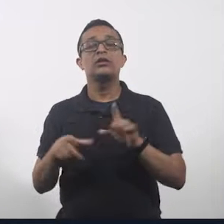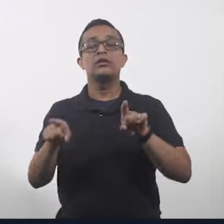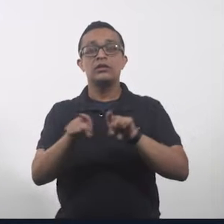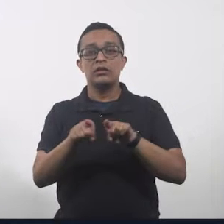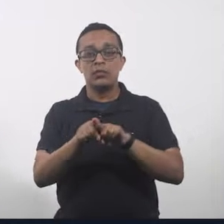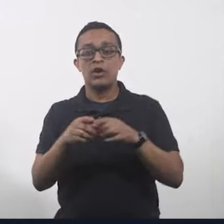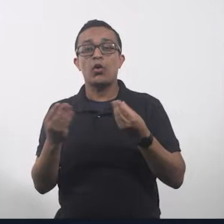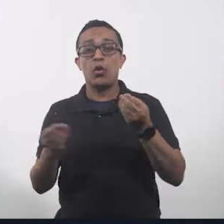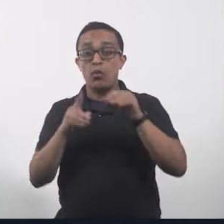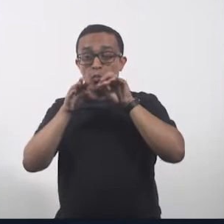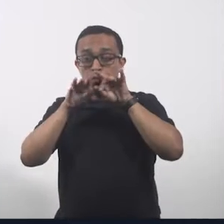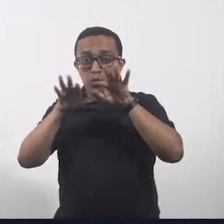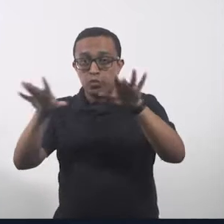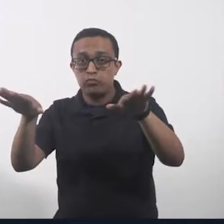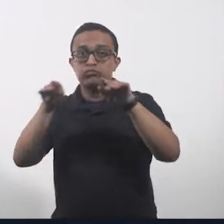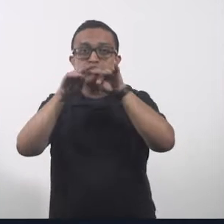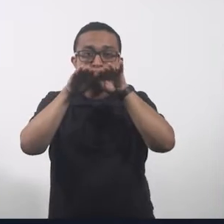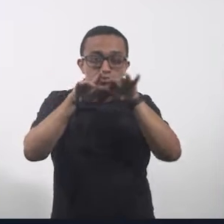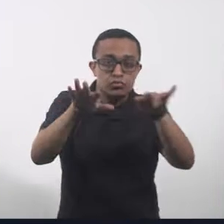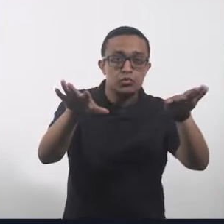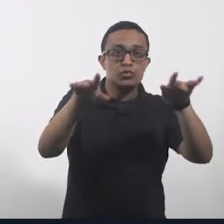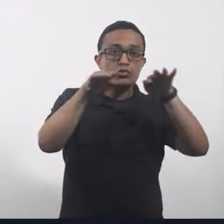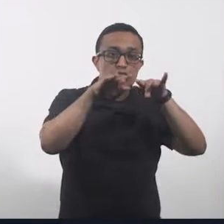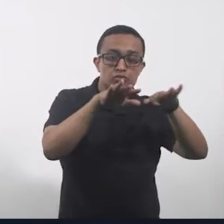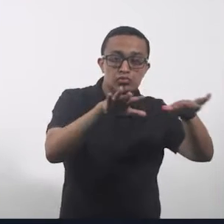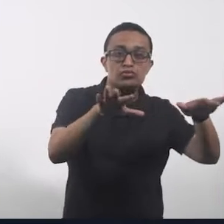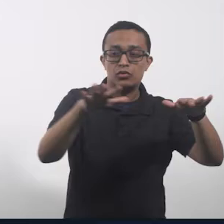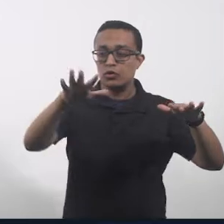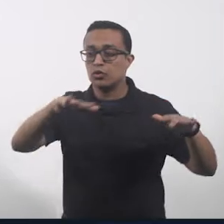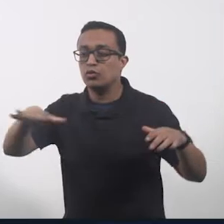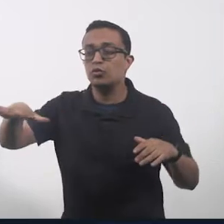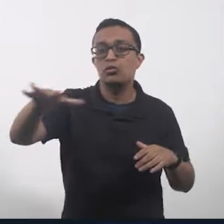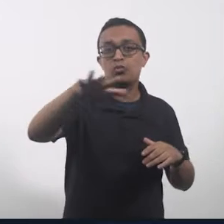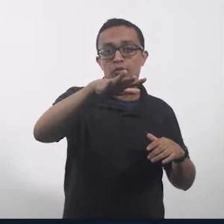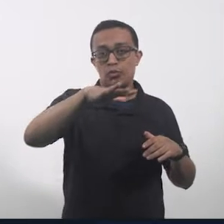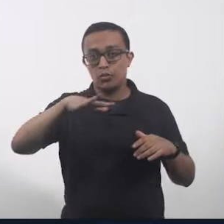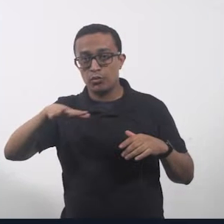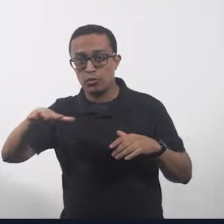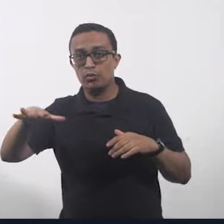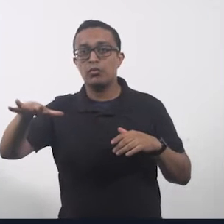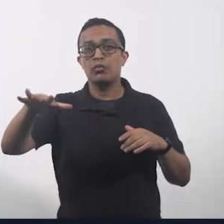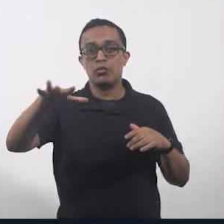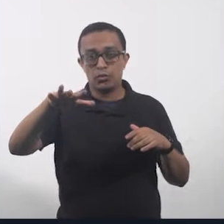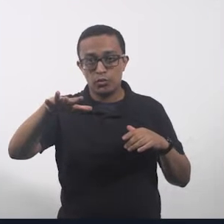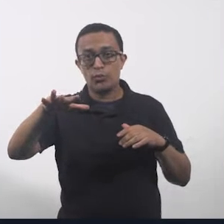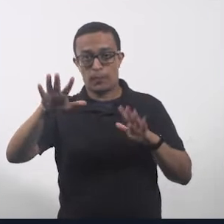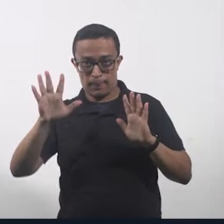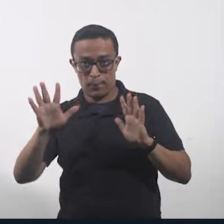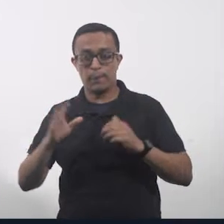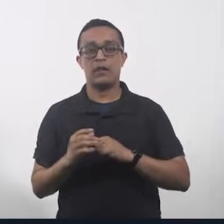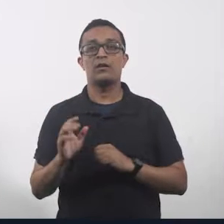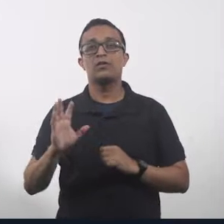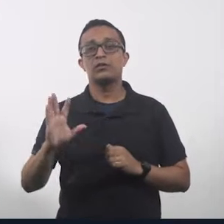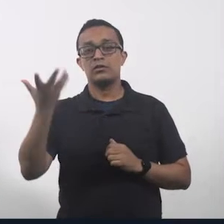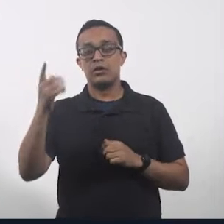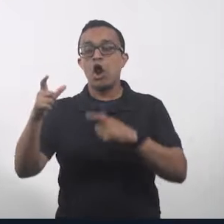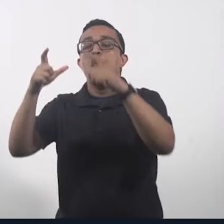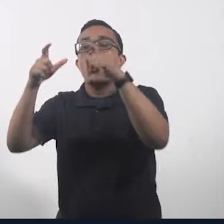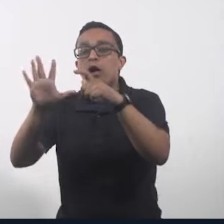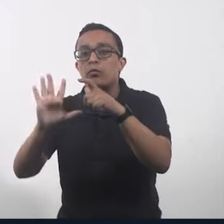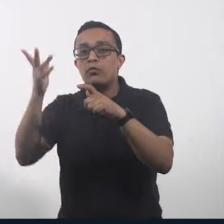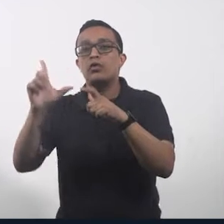transmissão comunitária, onde o nível 1 de transmissão comunitária significa uma baixa incidência de casos adquirido